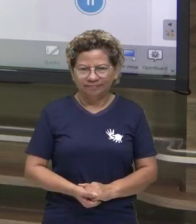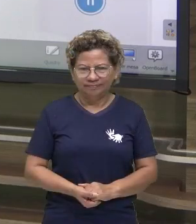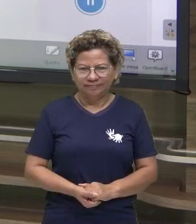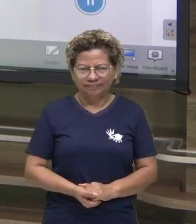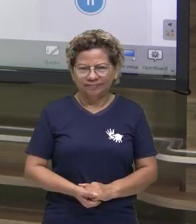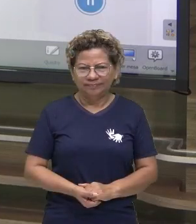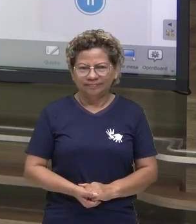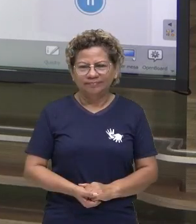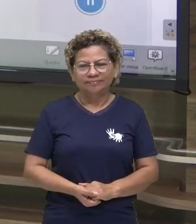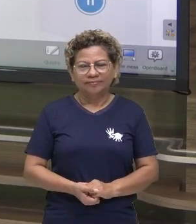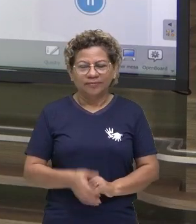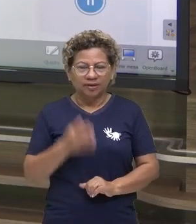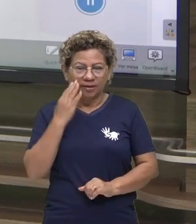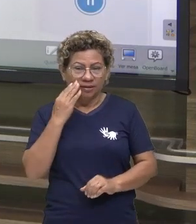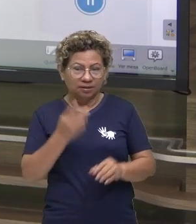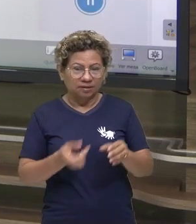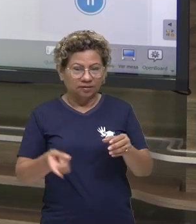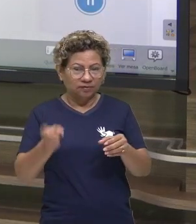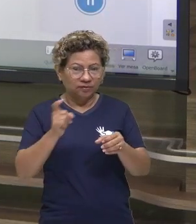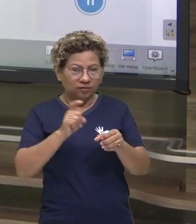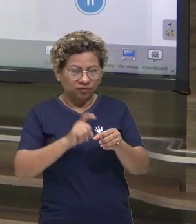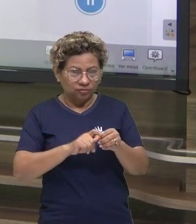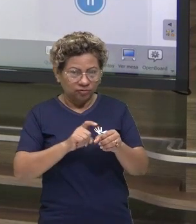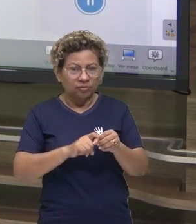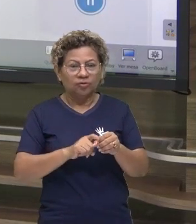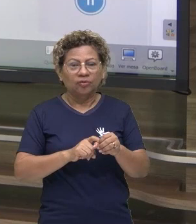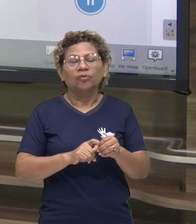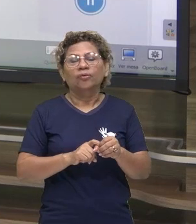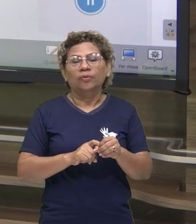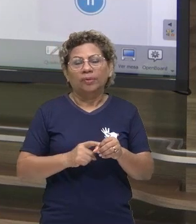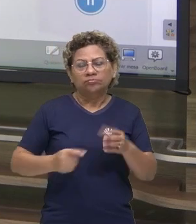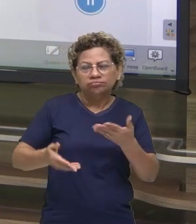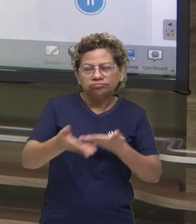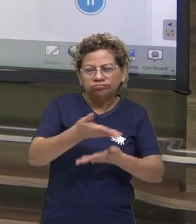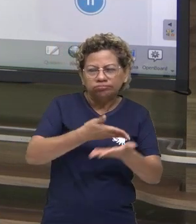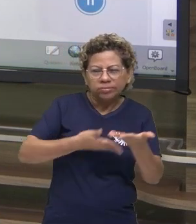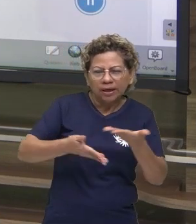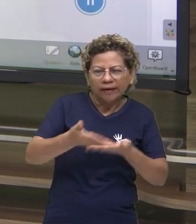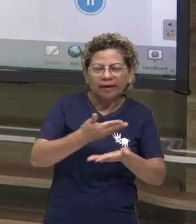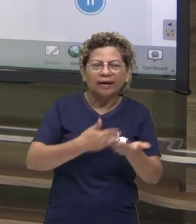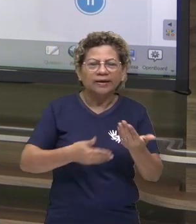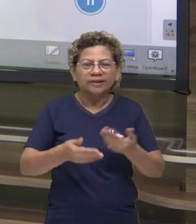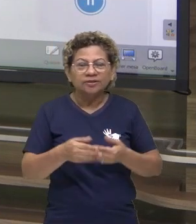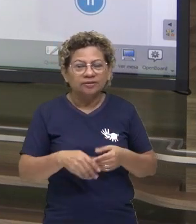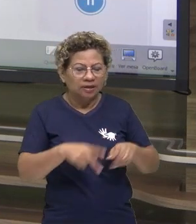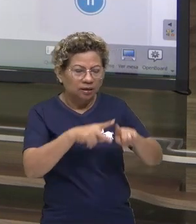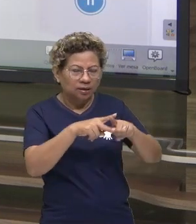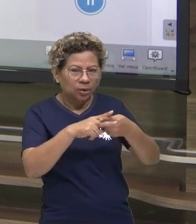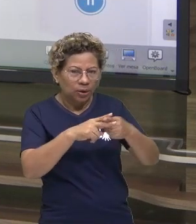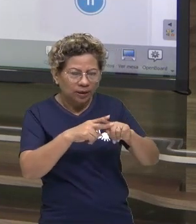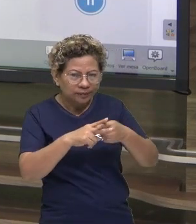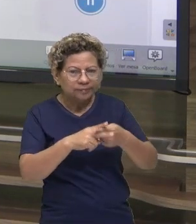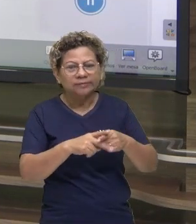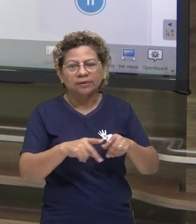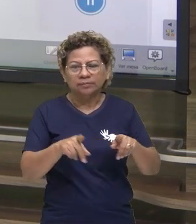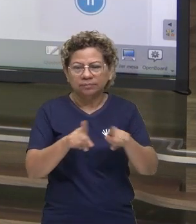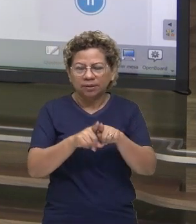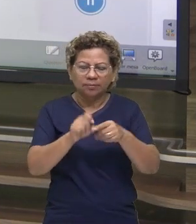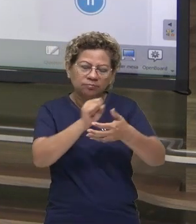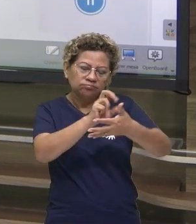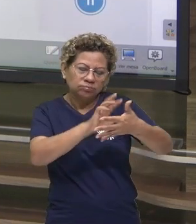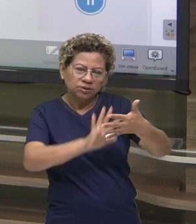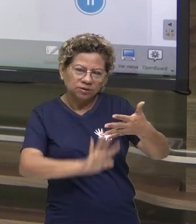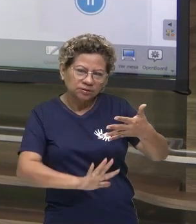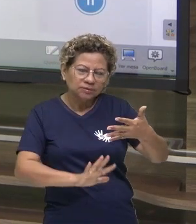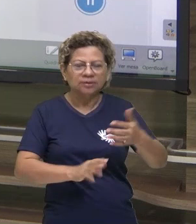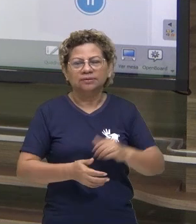Muito bem, queridos alunos, estamos de volta para a nossa interatividade, né? O espaço no qual aí os nossos alunos vão